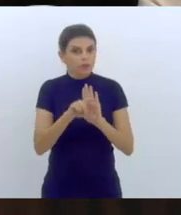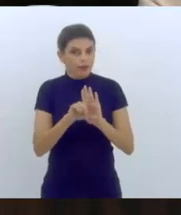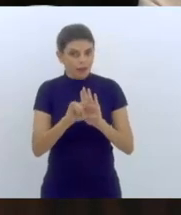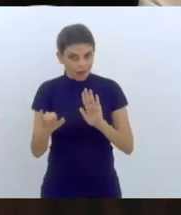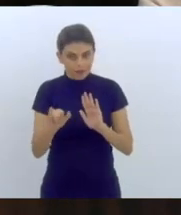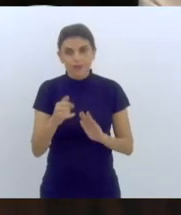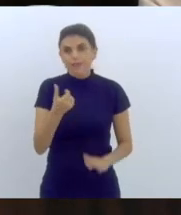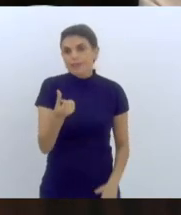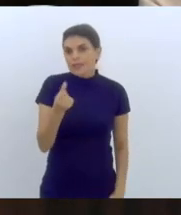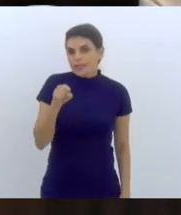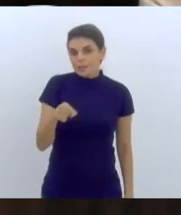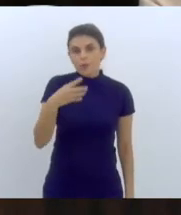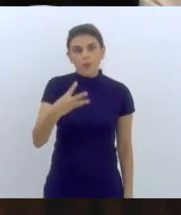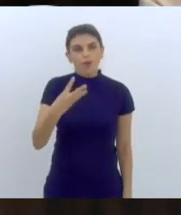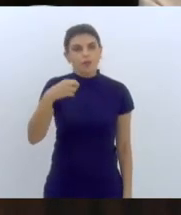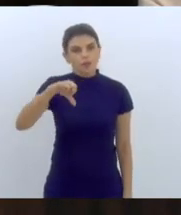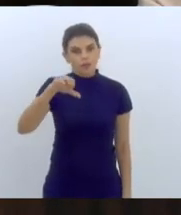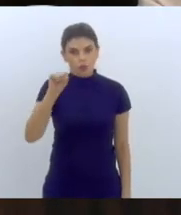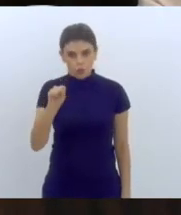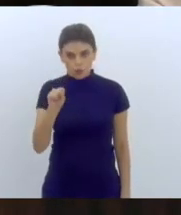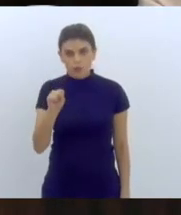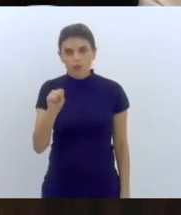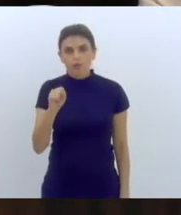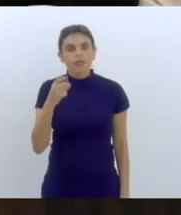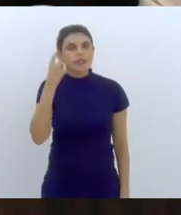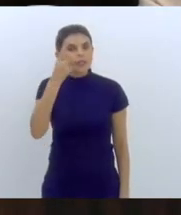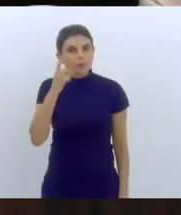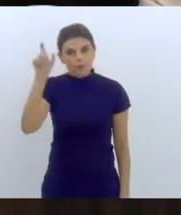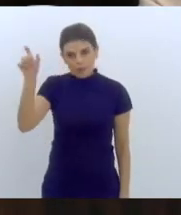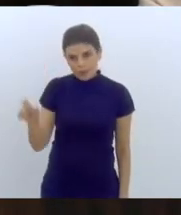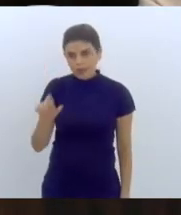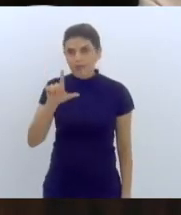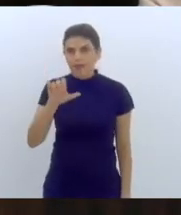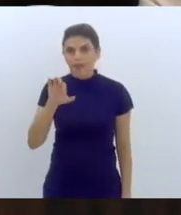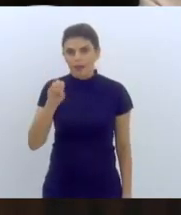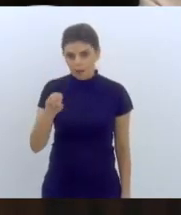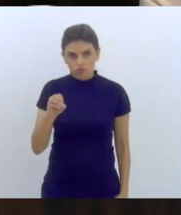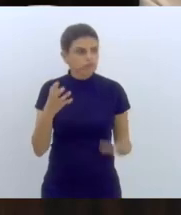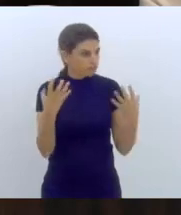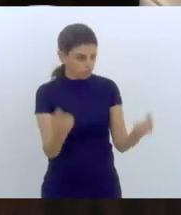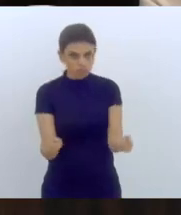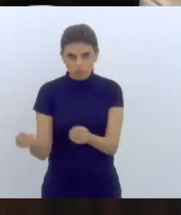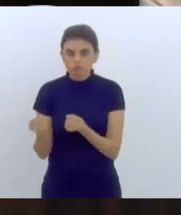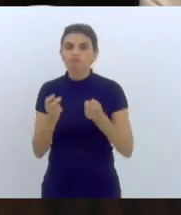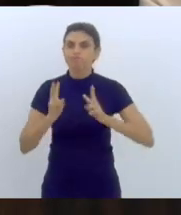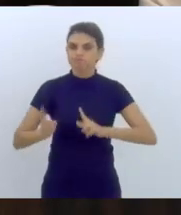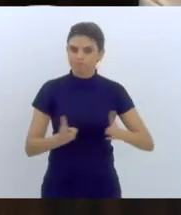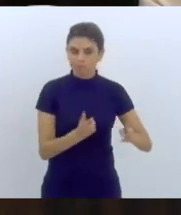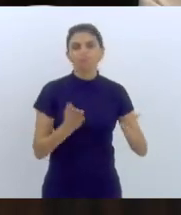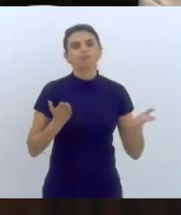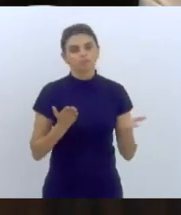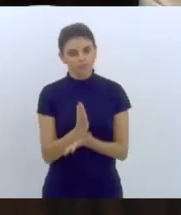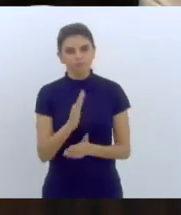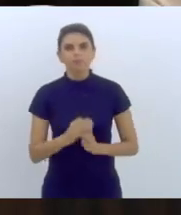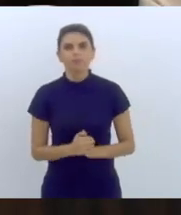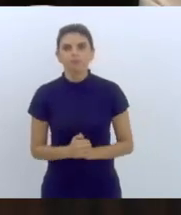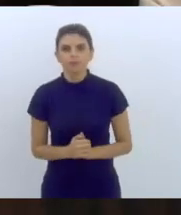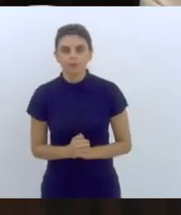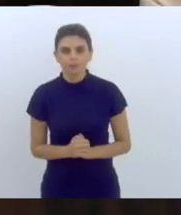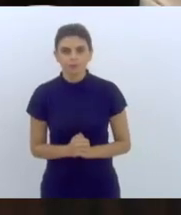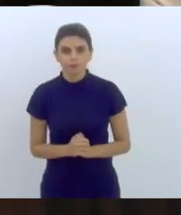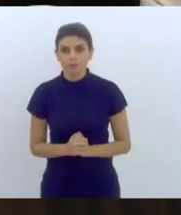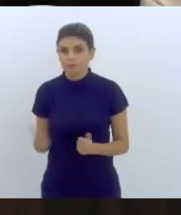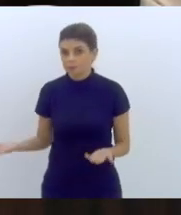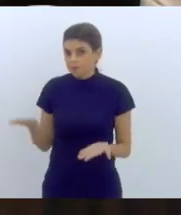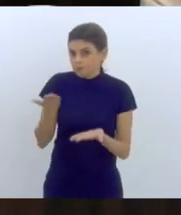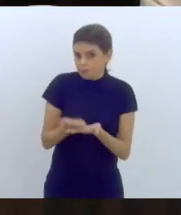número 6.498, de autoria do deputado Léo Oliveira. Os senhores que aprovam permaneçam como estão. Aprovado. Há sobre a